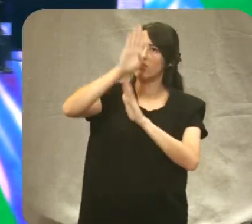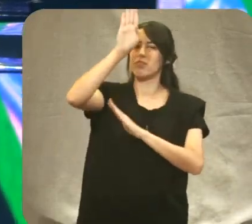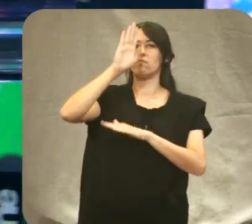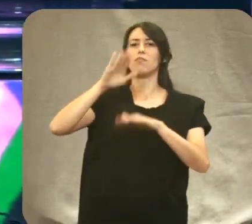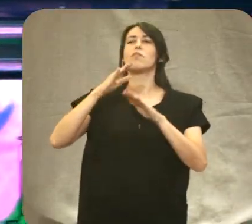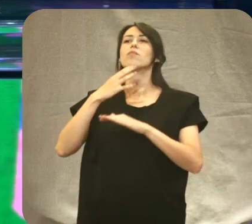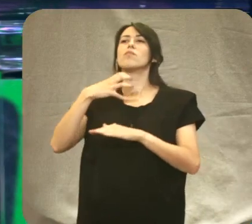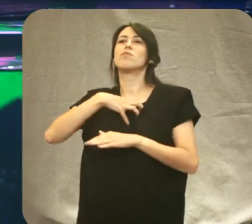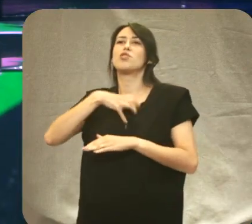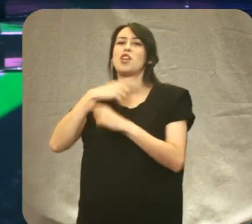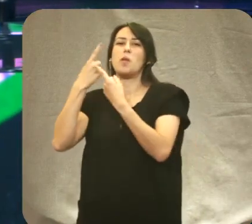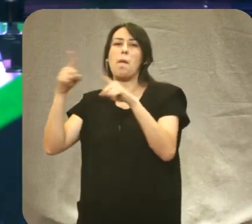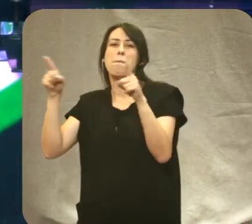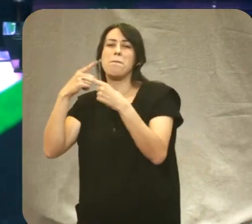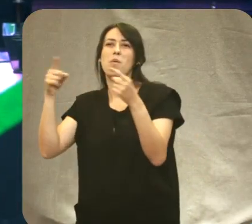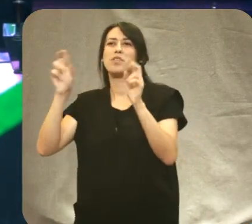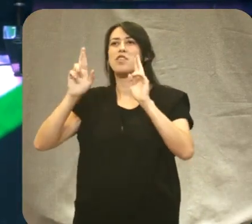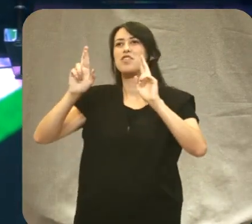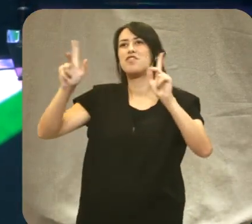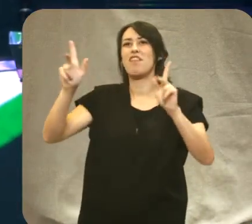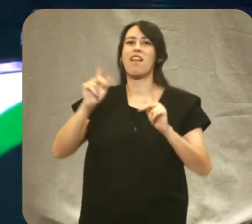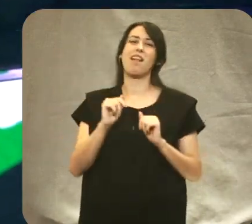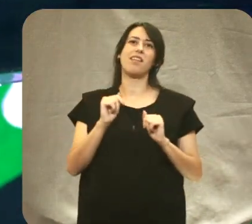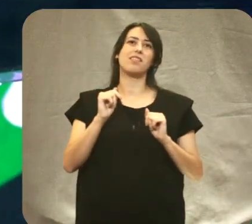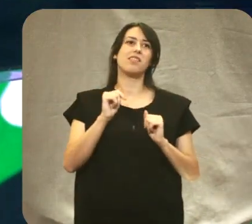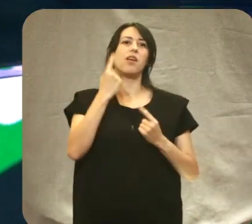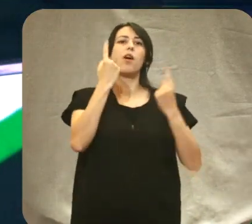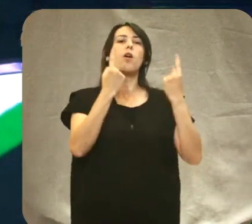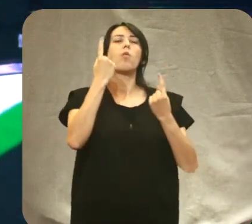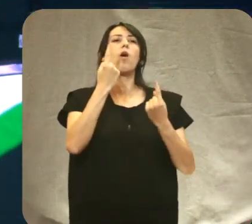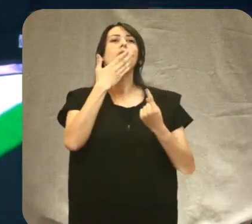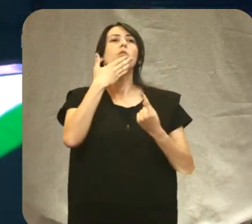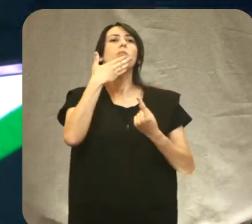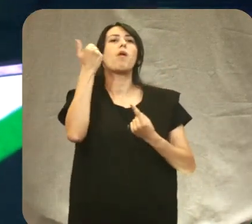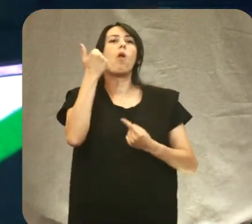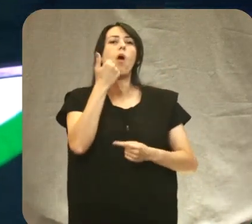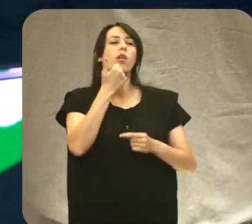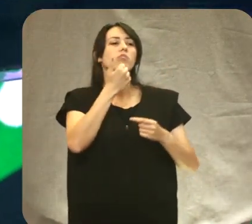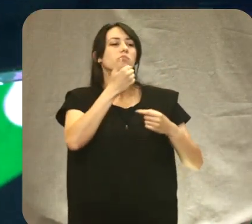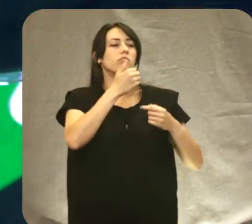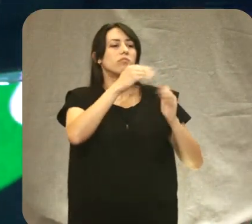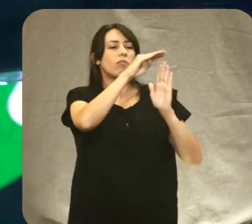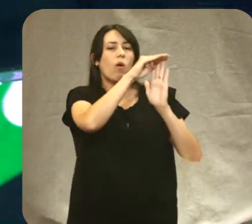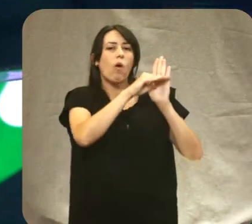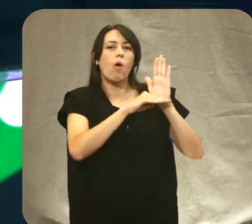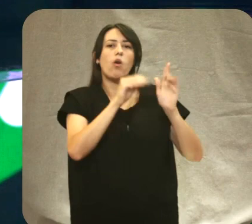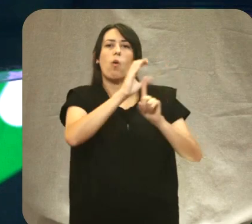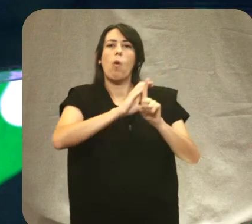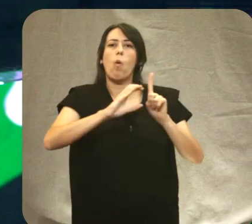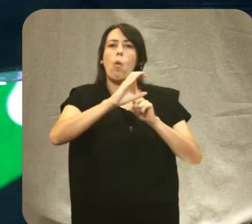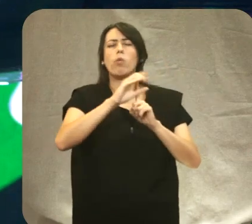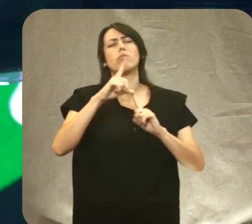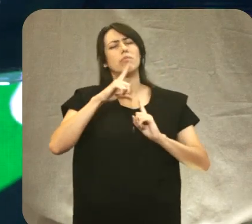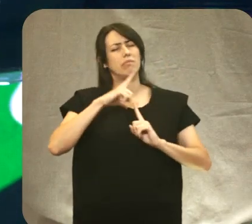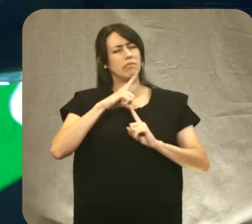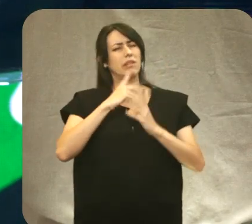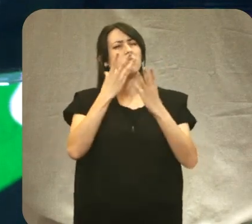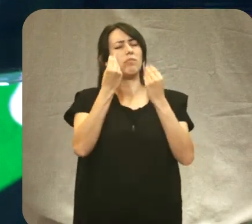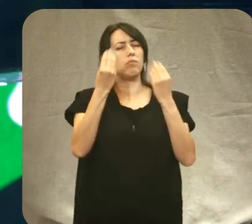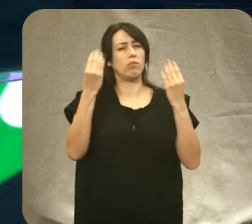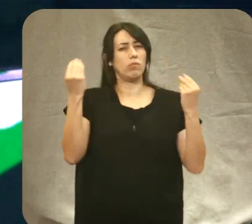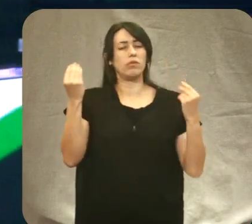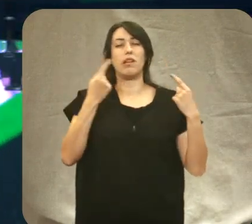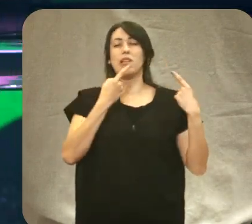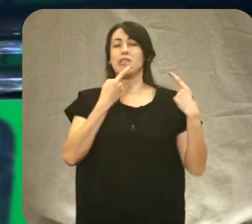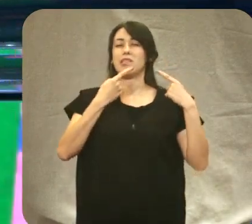musicais, que música tocar, qual é a melhor liturgia de culto. São tantos os desafios